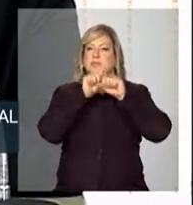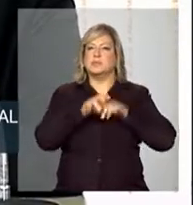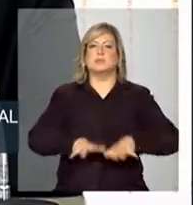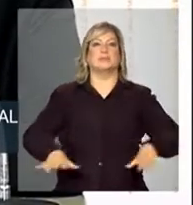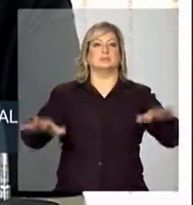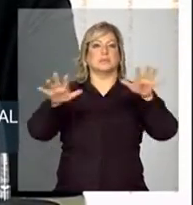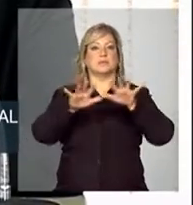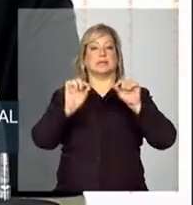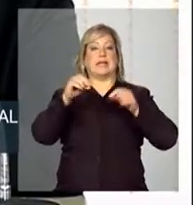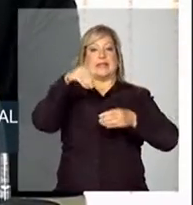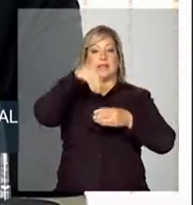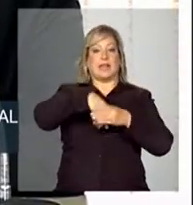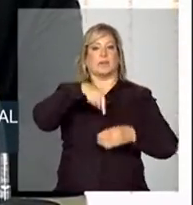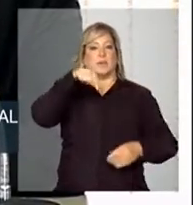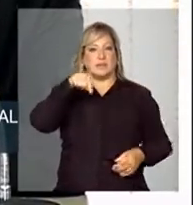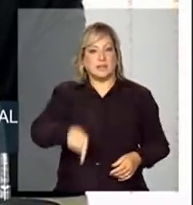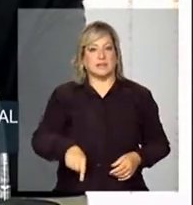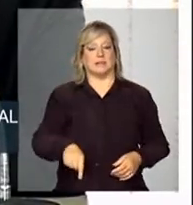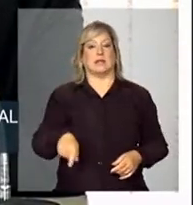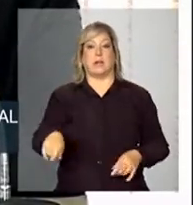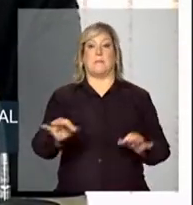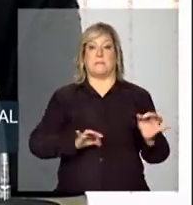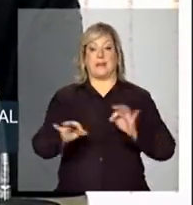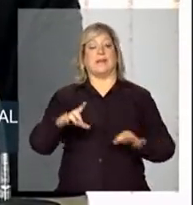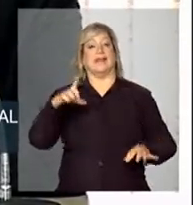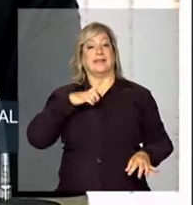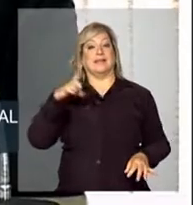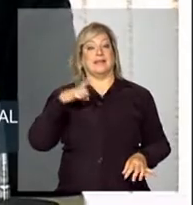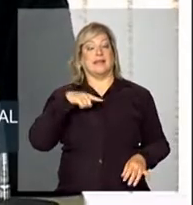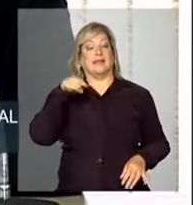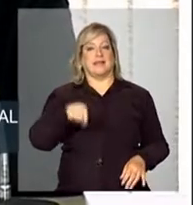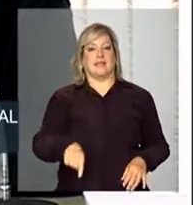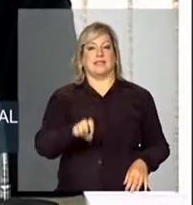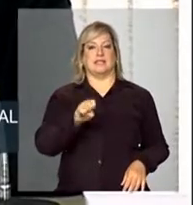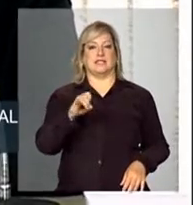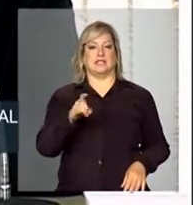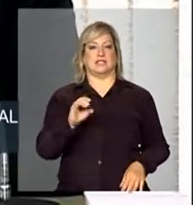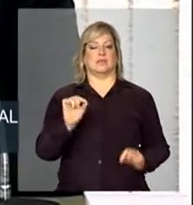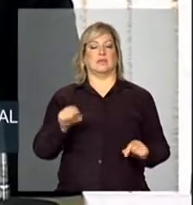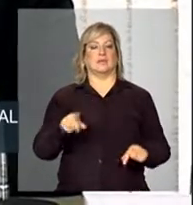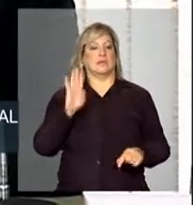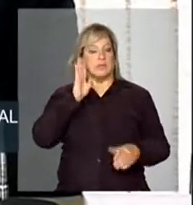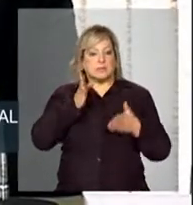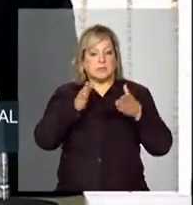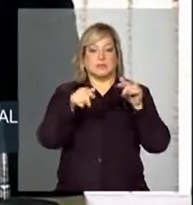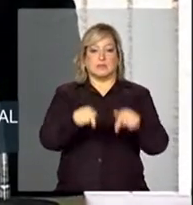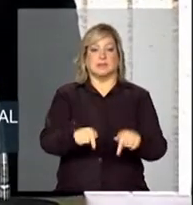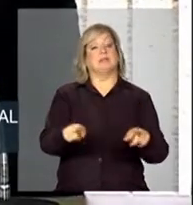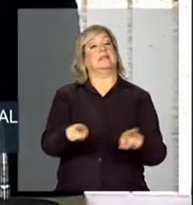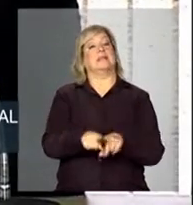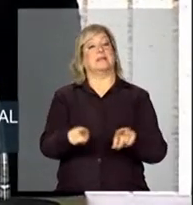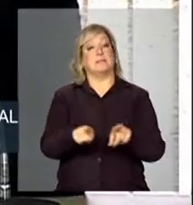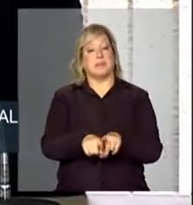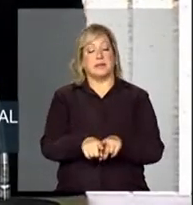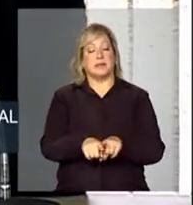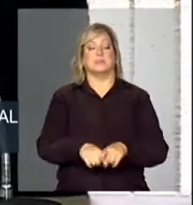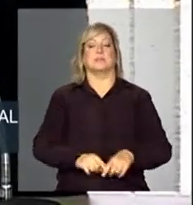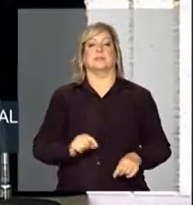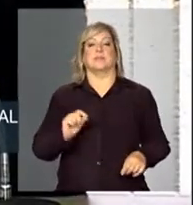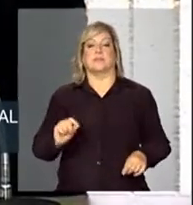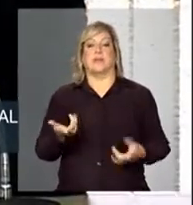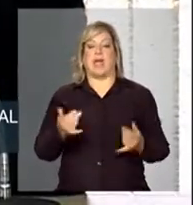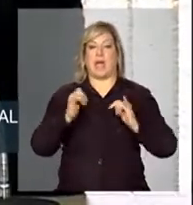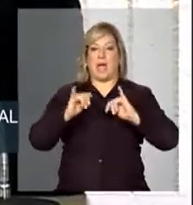informações de desta linha que nós abrimos falando e o plano tem Exatamente esse eixo que direciona para isto e finalmente aquela me along a